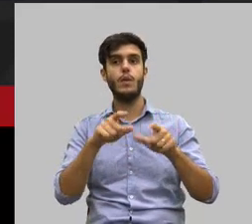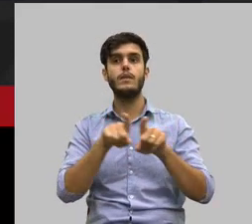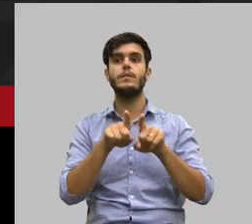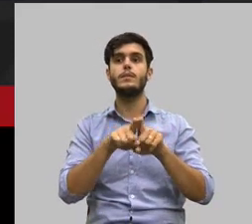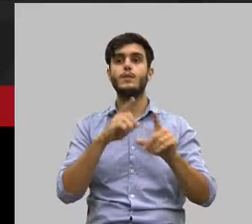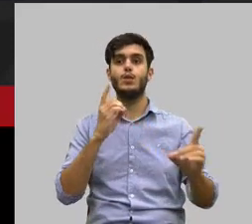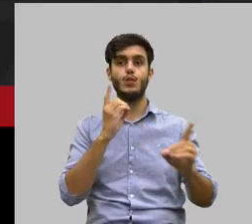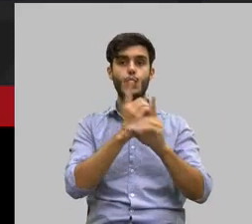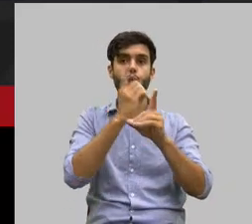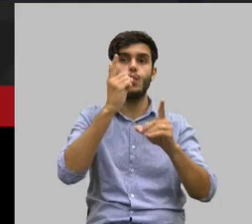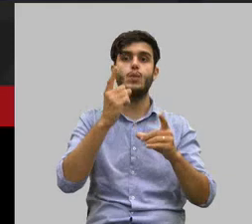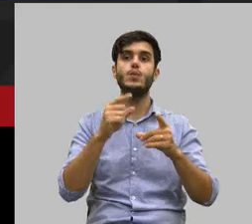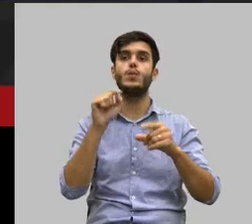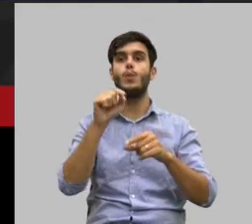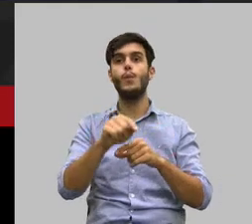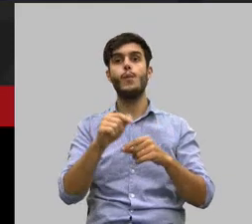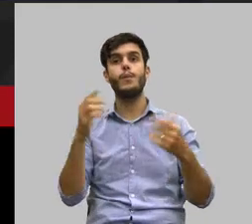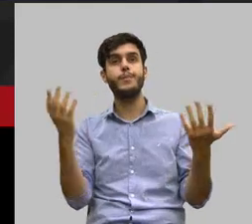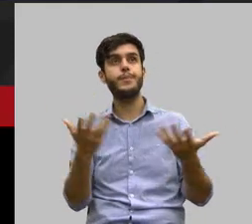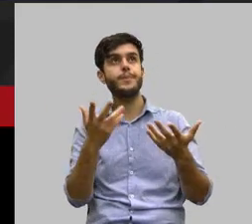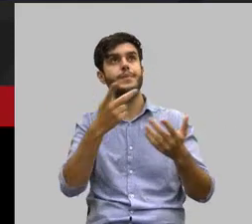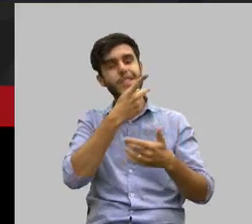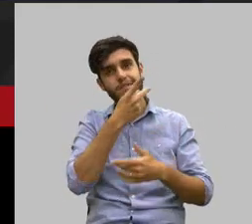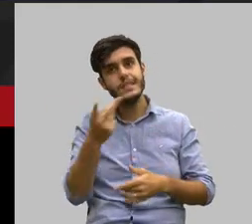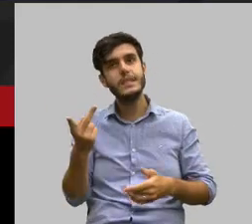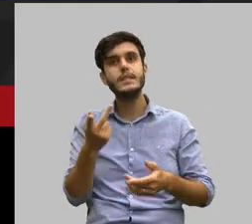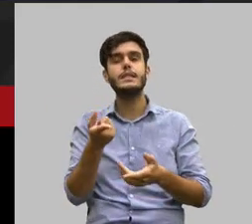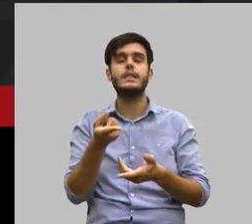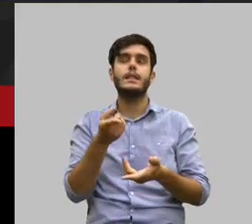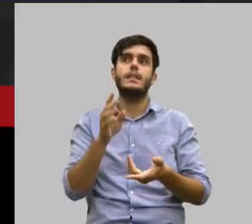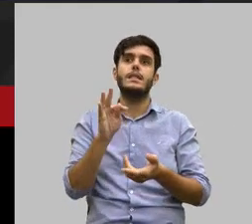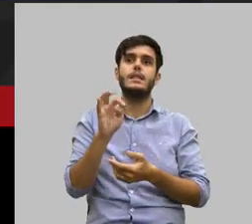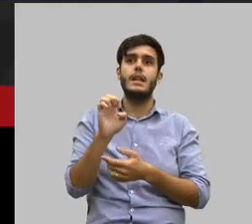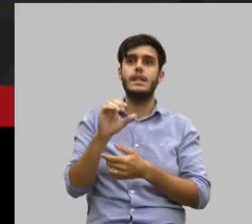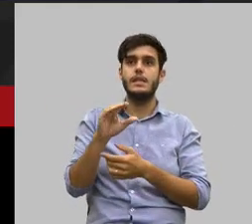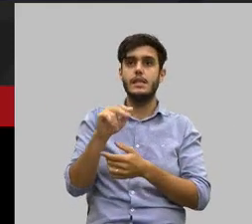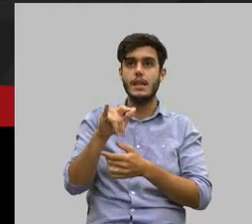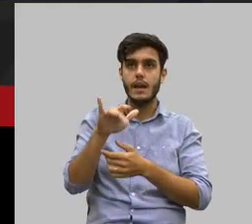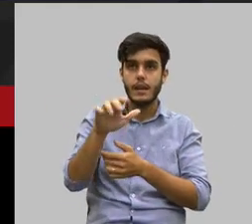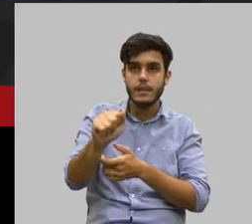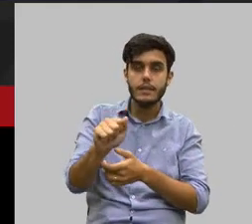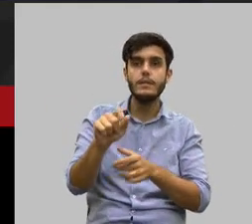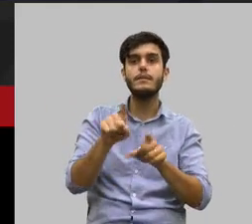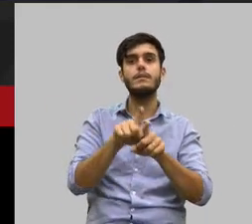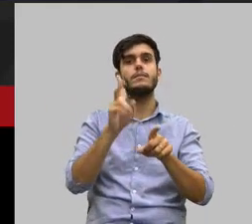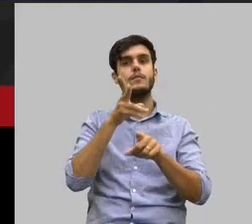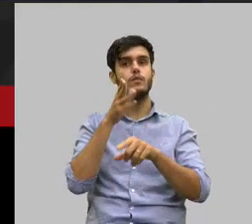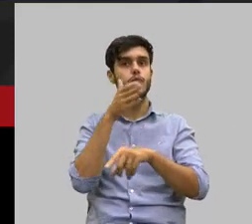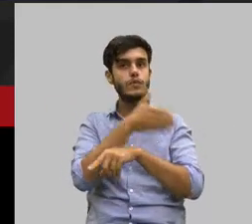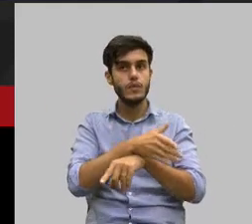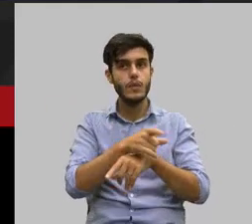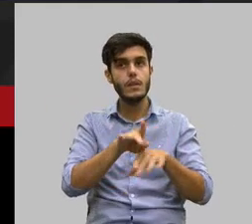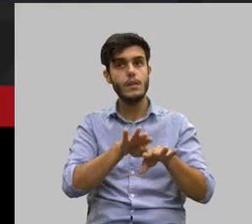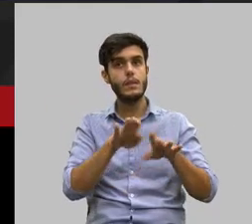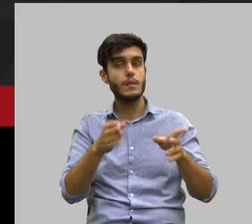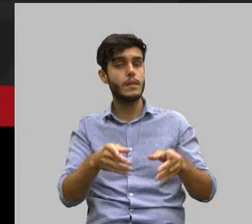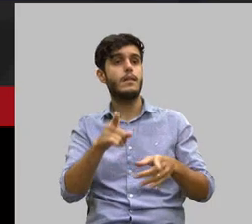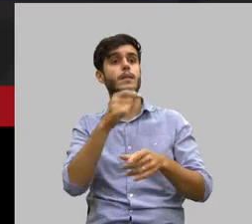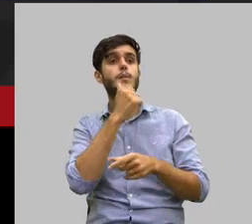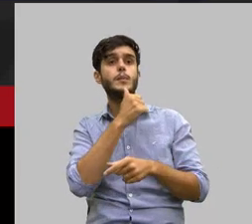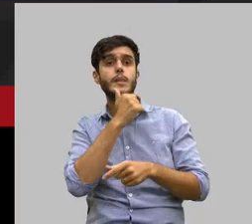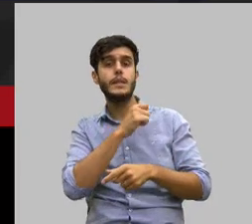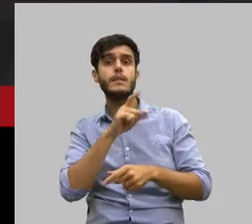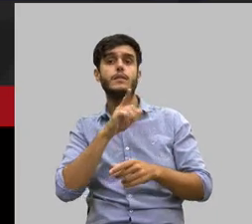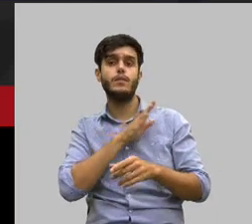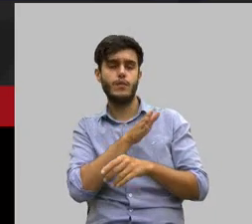eh em que uma visita técnica né realizada eh neste mês de junho né pela bancada feminina e a